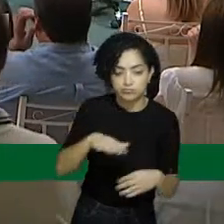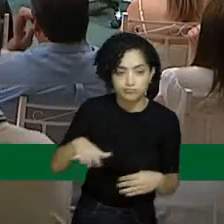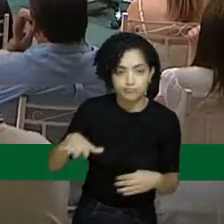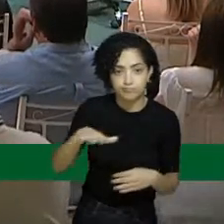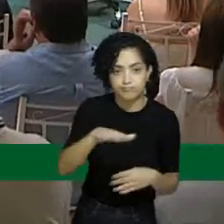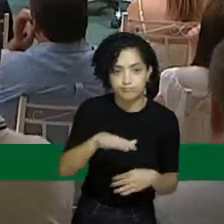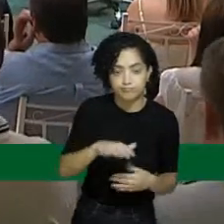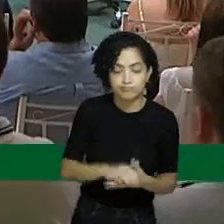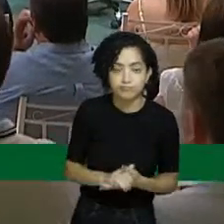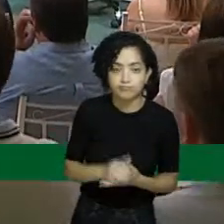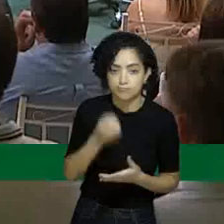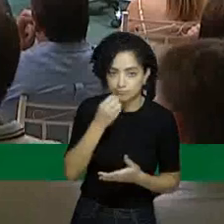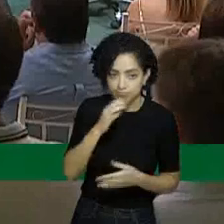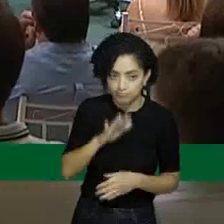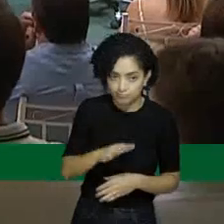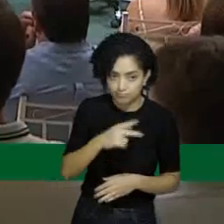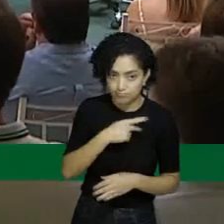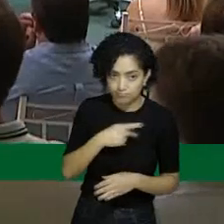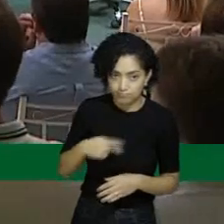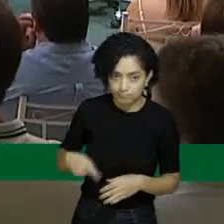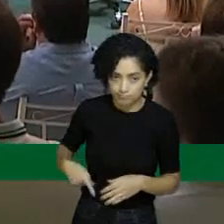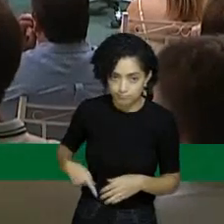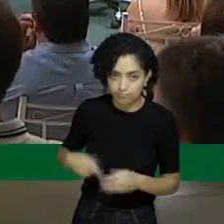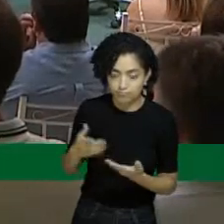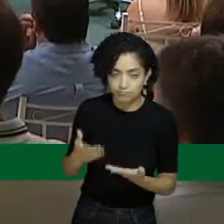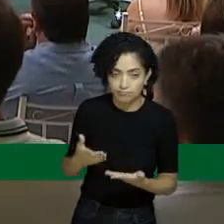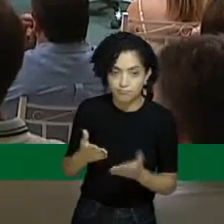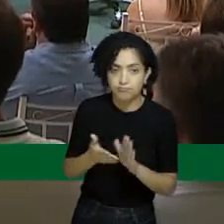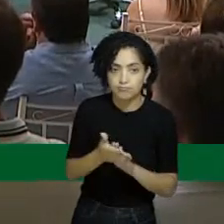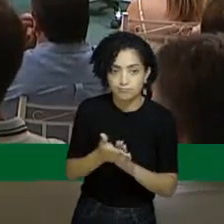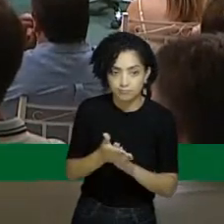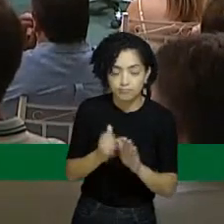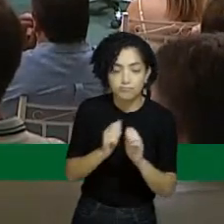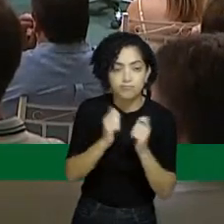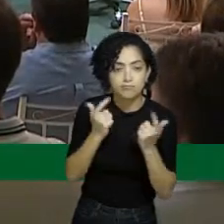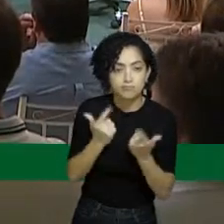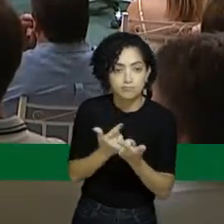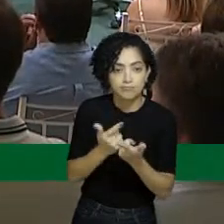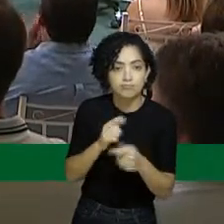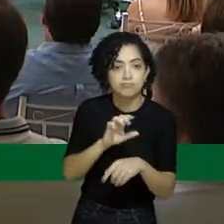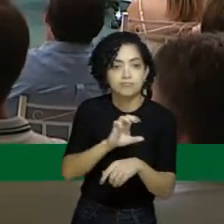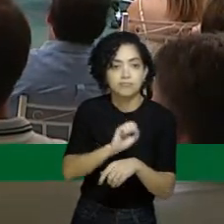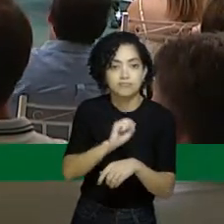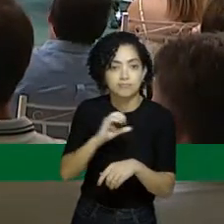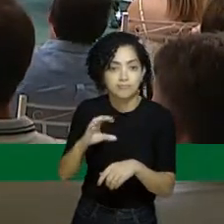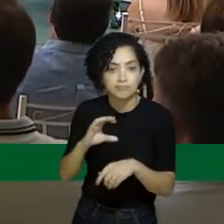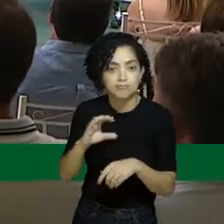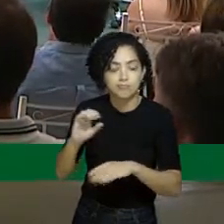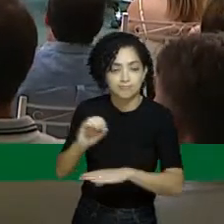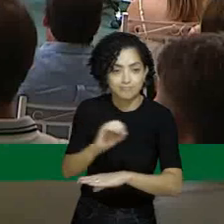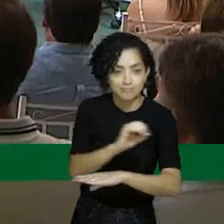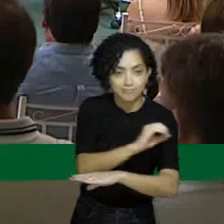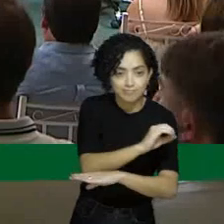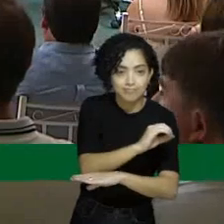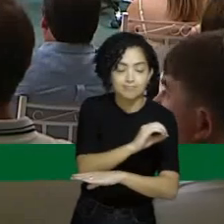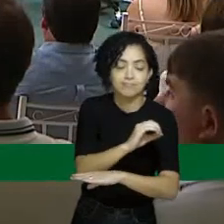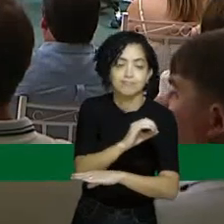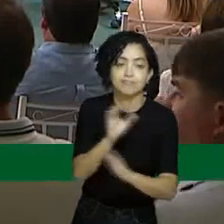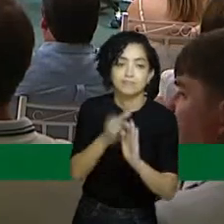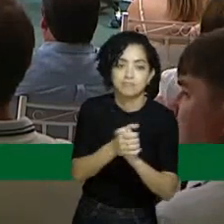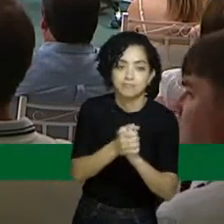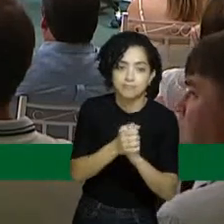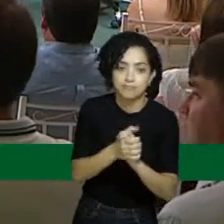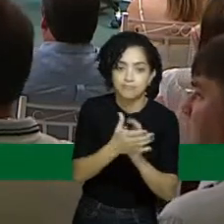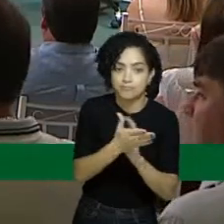Boa tarde, deputado Mauro. Parabéns pela Assembleia aqui no extremo oeste, Cumprimentar todos os deputados